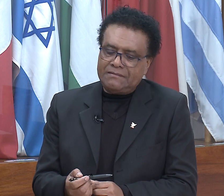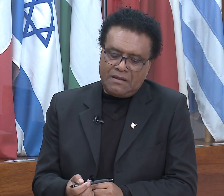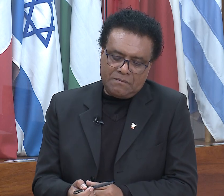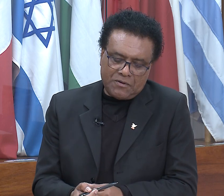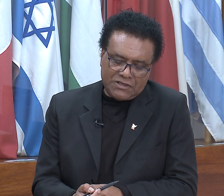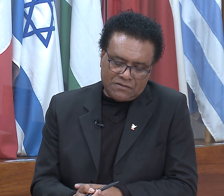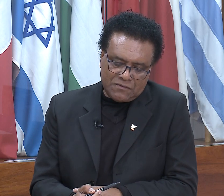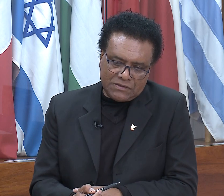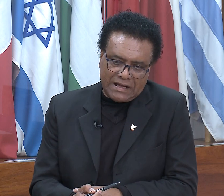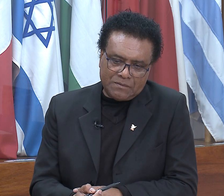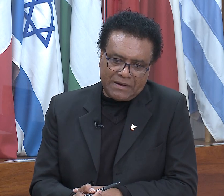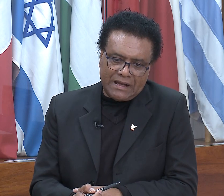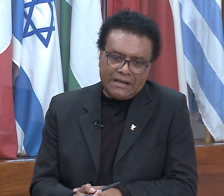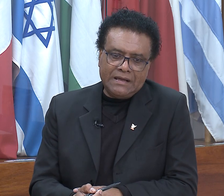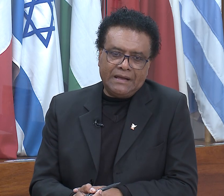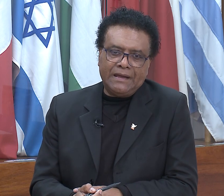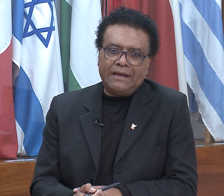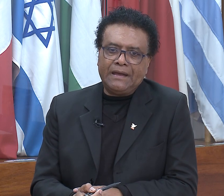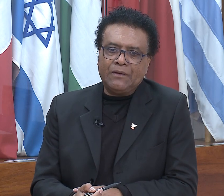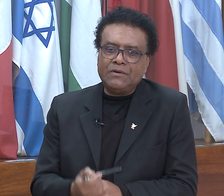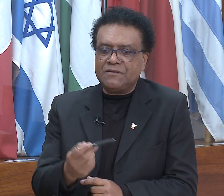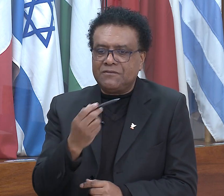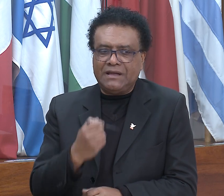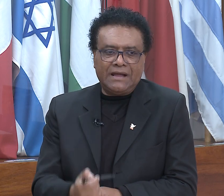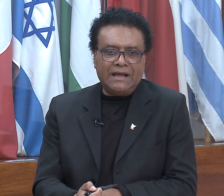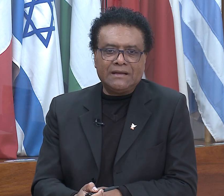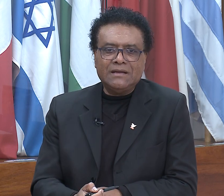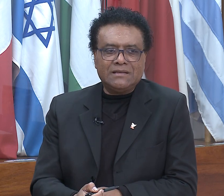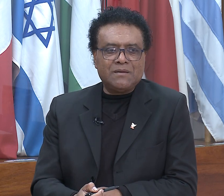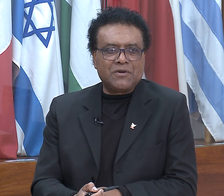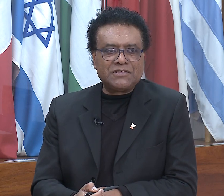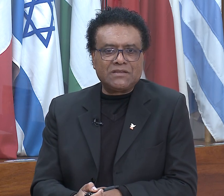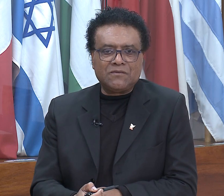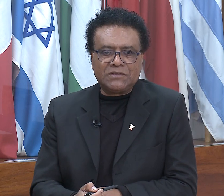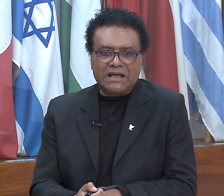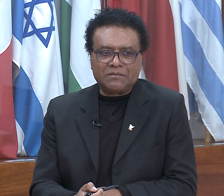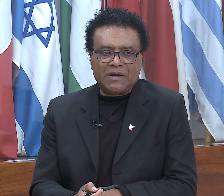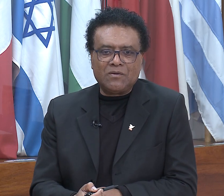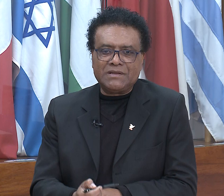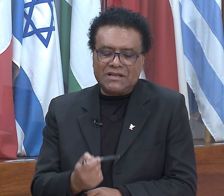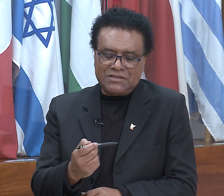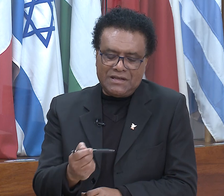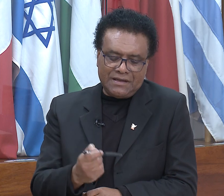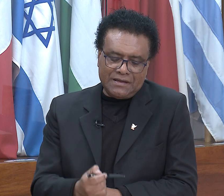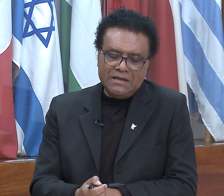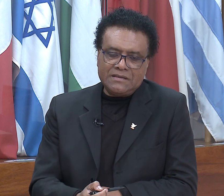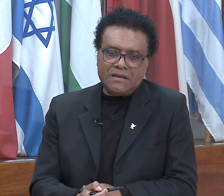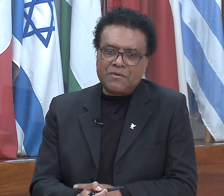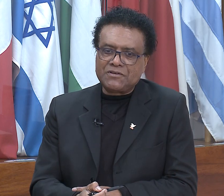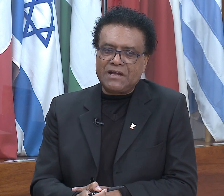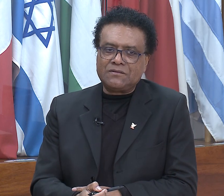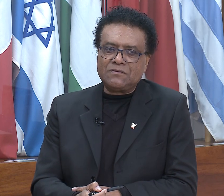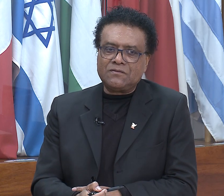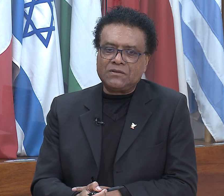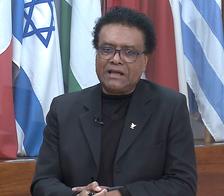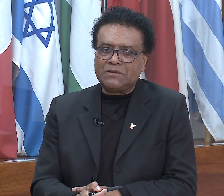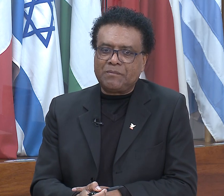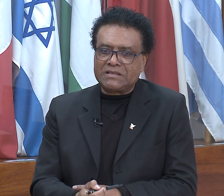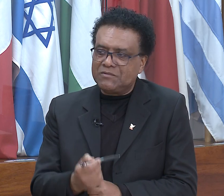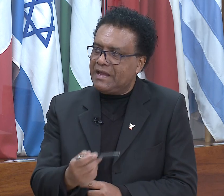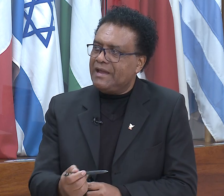tem projeto voltado para urna funerária tem projeto voltado para comunidade Negra tem projeto